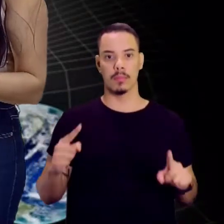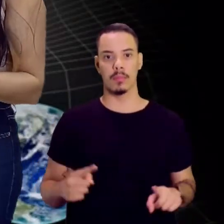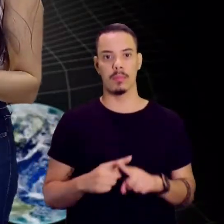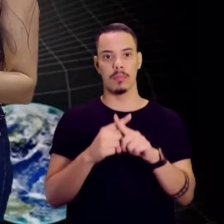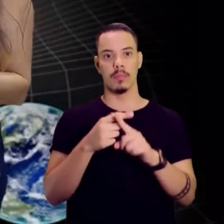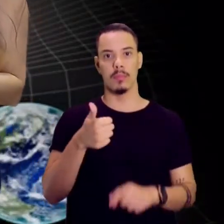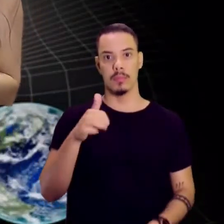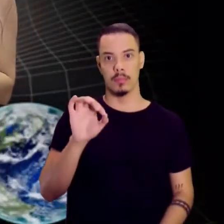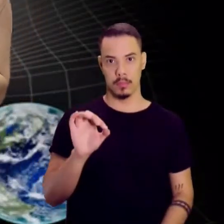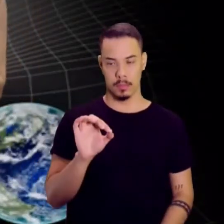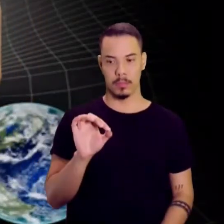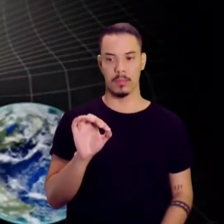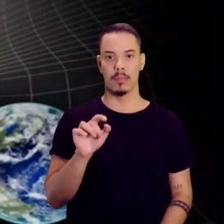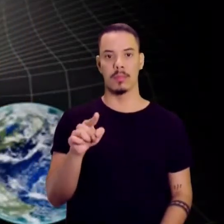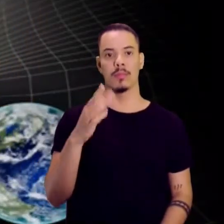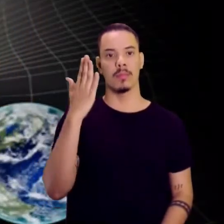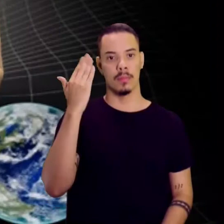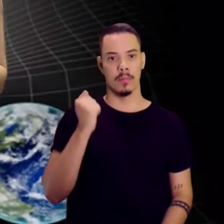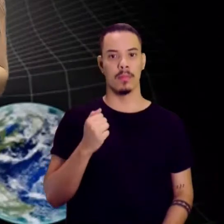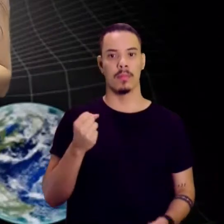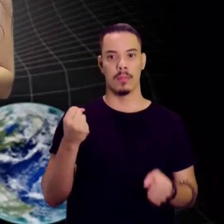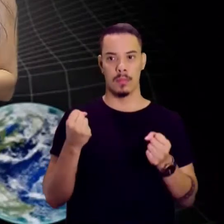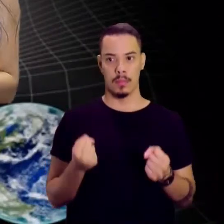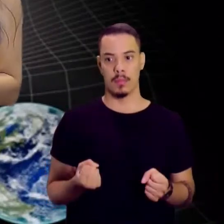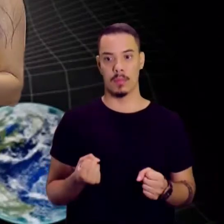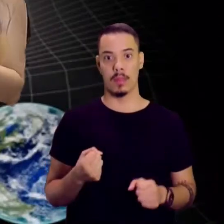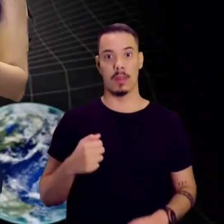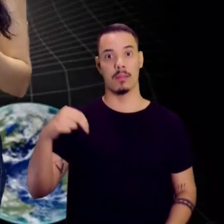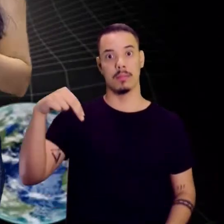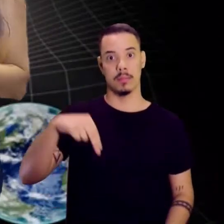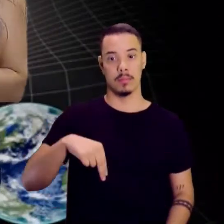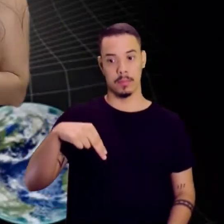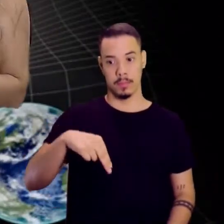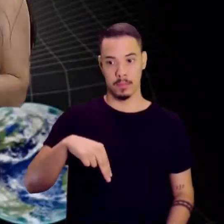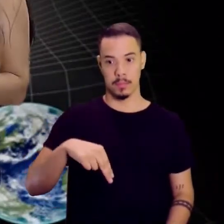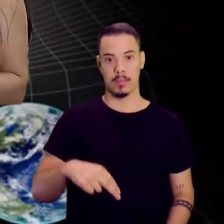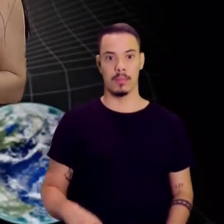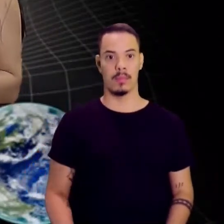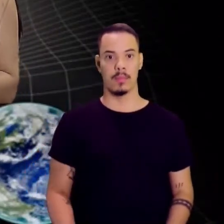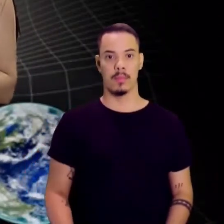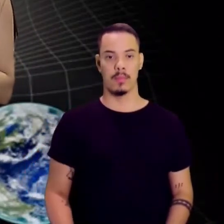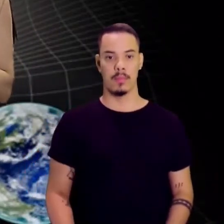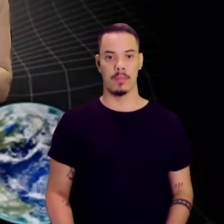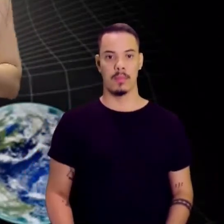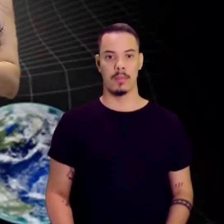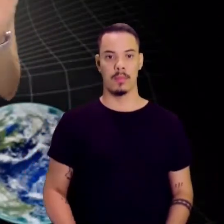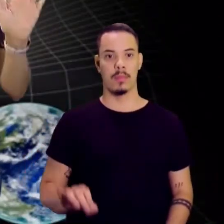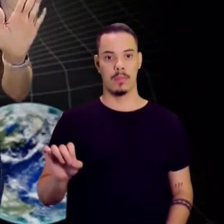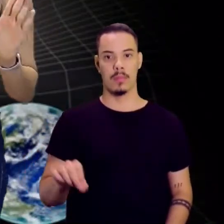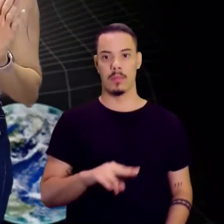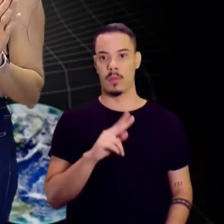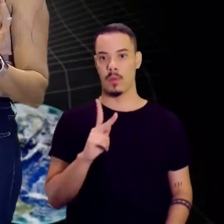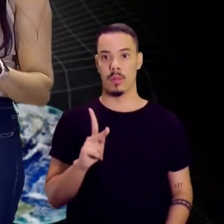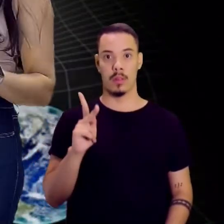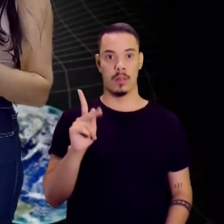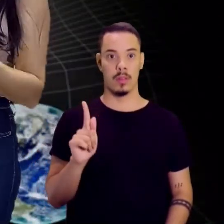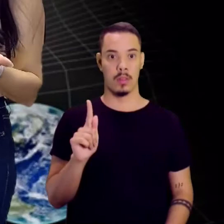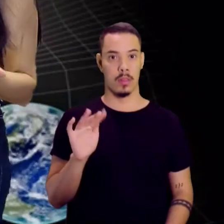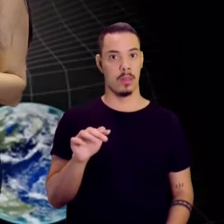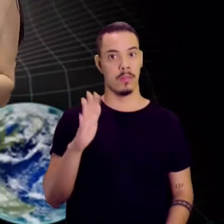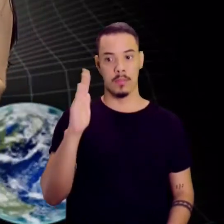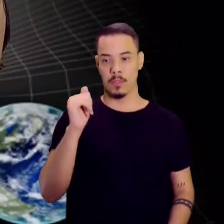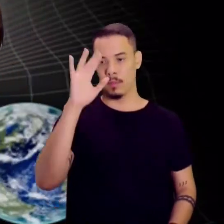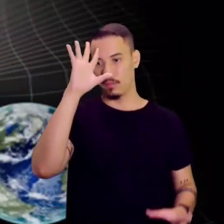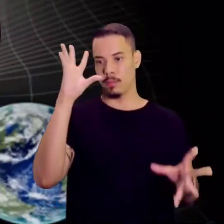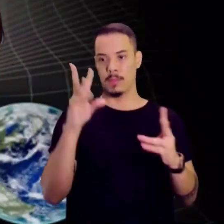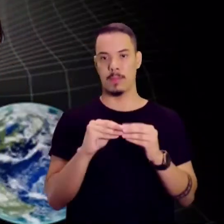10. Você quer saber o peso, sim. Exatamente. Em newton, né? Em newton. Se quiser saber em KGF, já está lá. Já está lá. Se você falar o meu e a própria